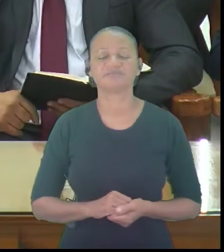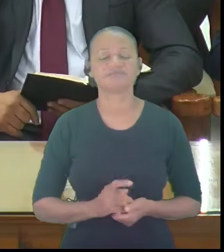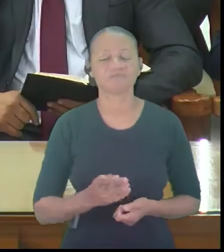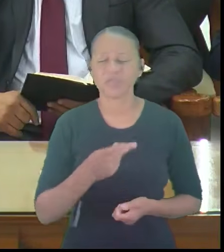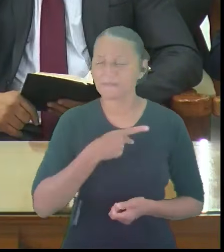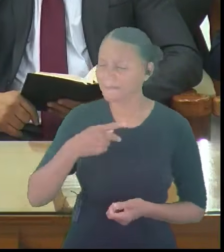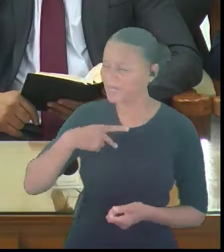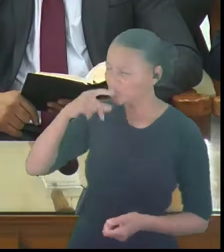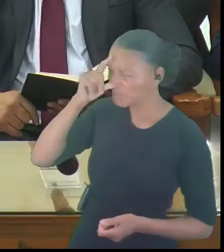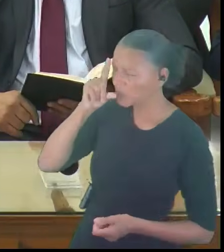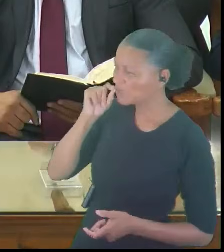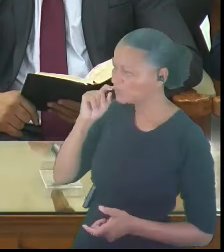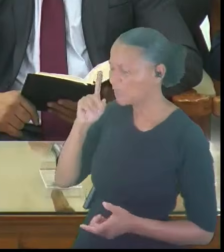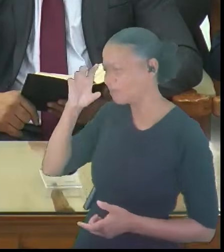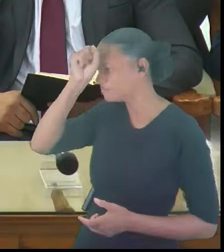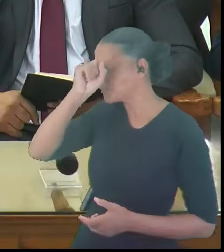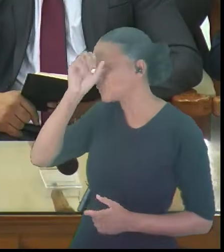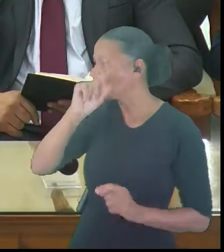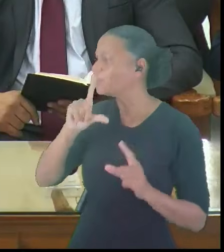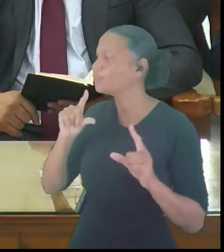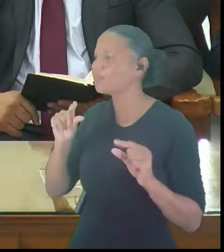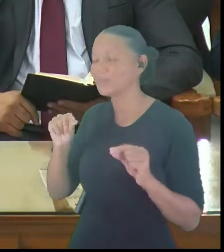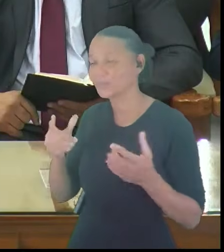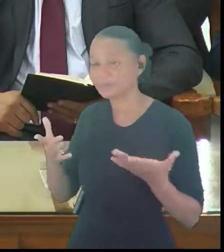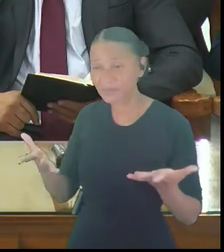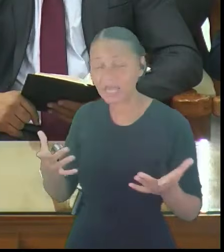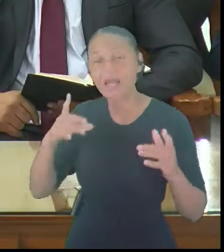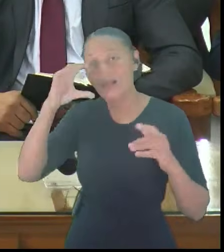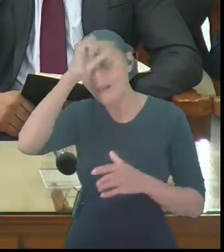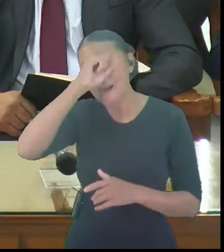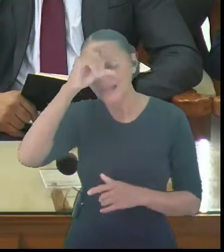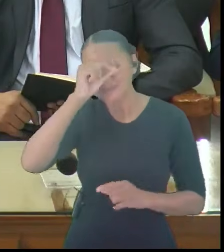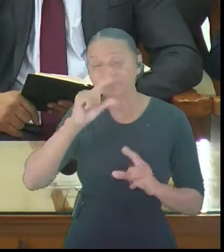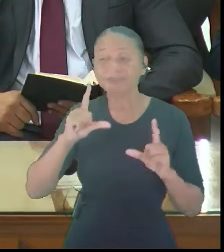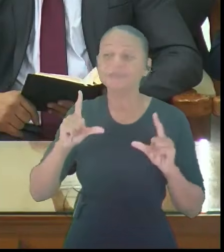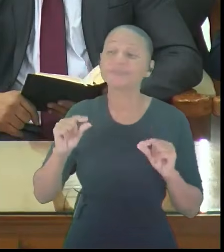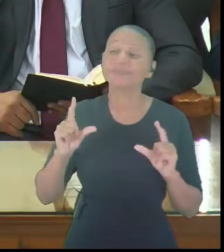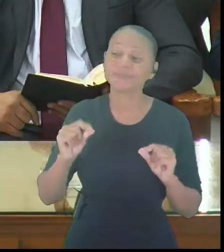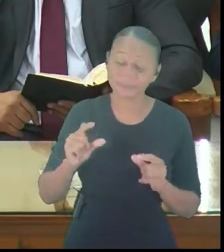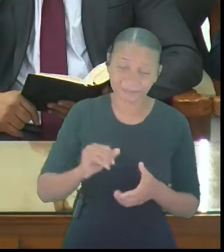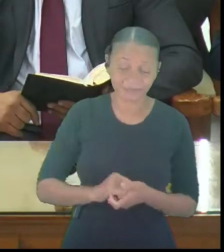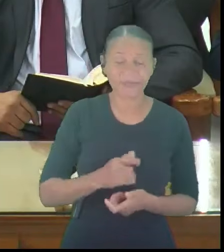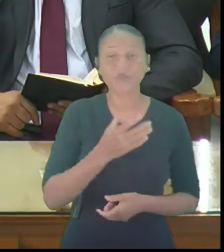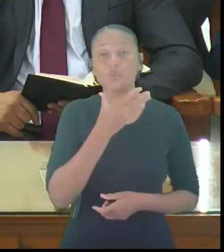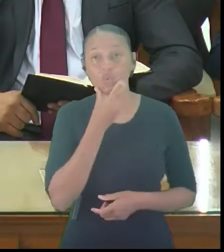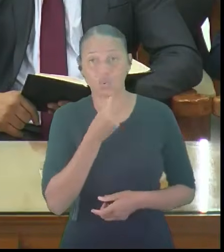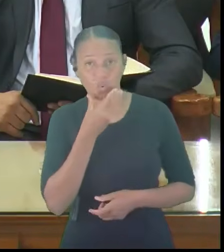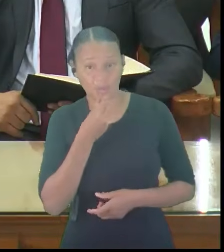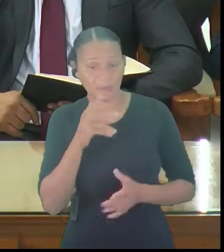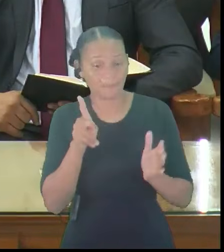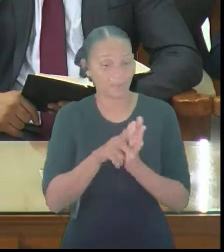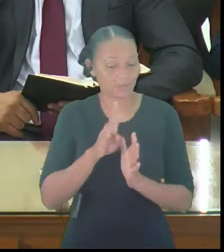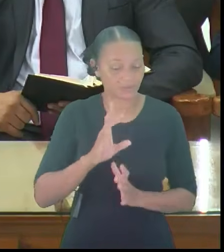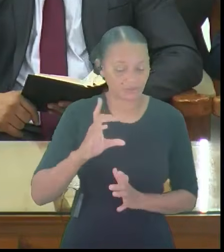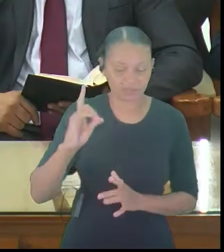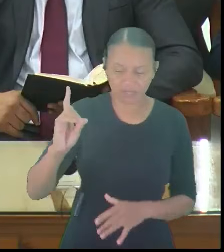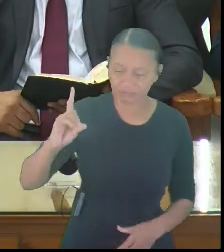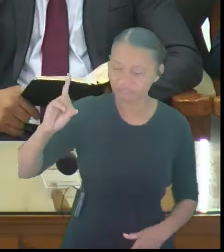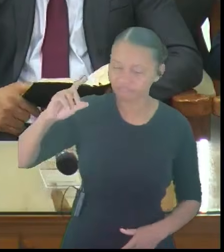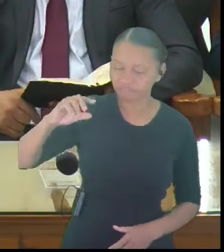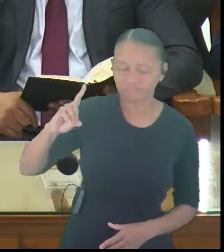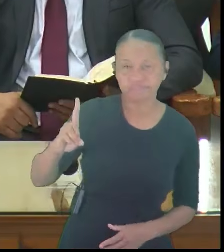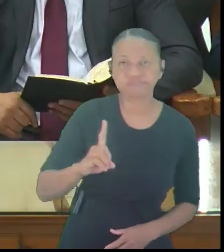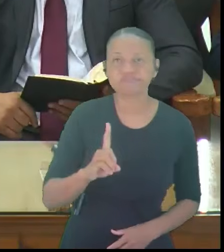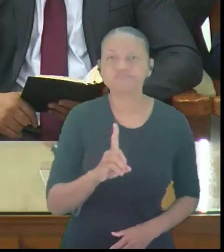Pastor Isoldo, o que é que nós aprendemos aqui? Nós aprendemos que o homem de Deus, por onde passa,